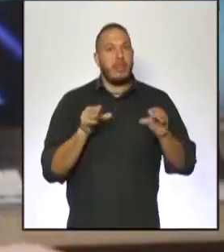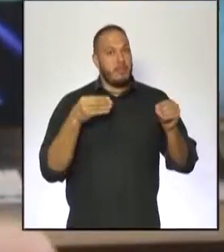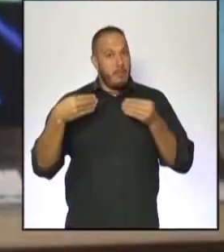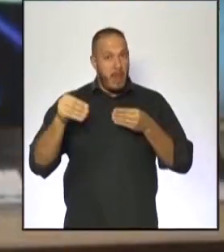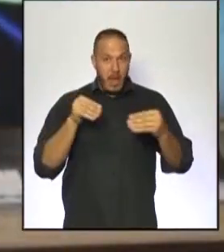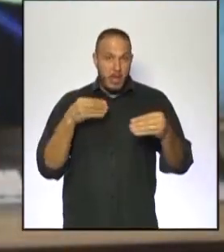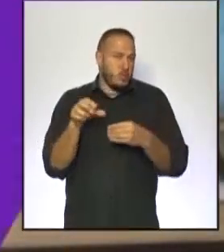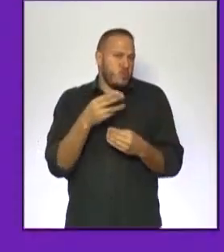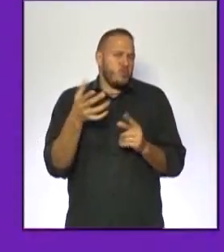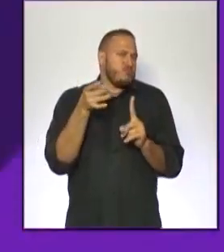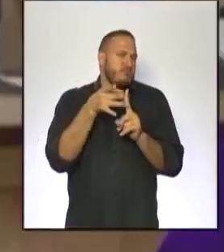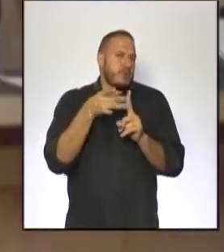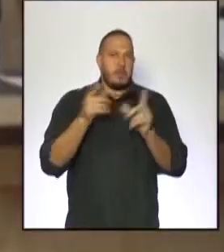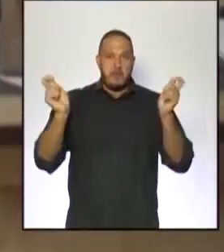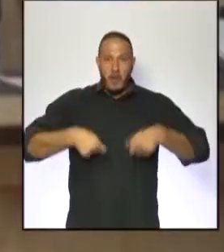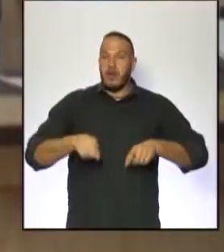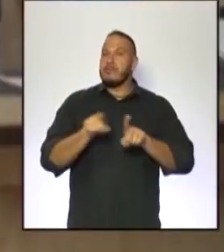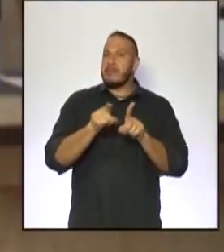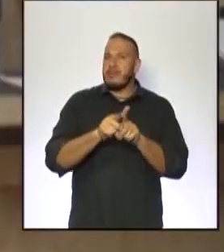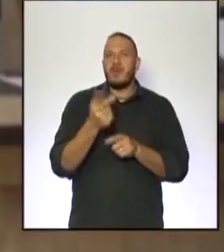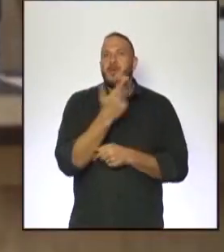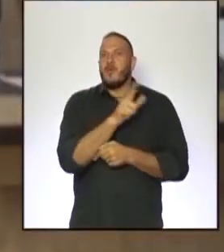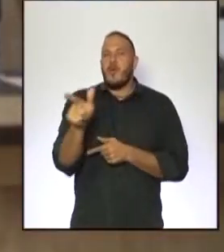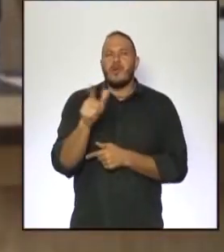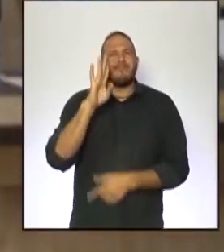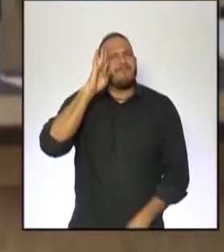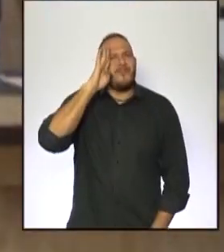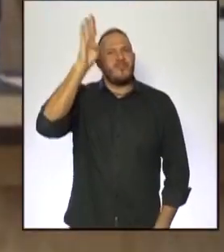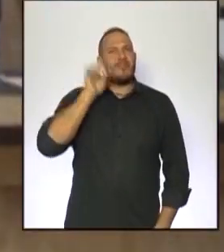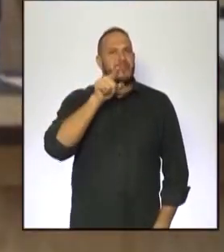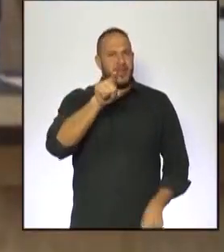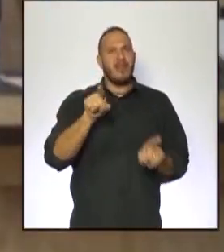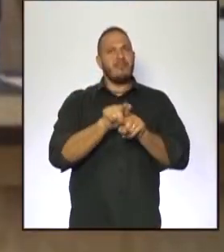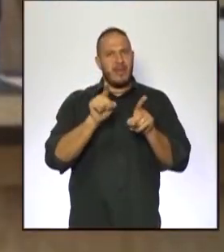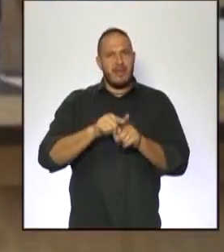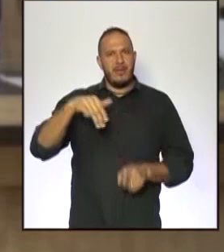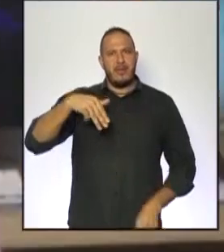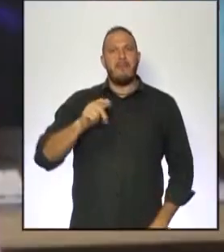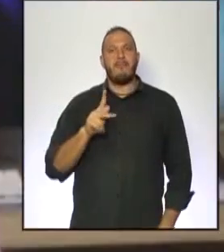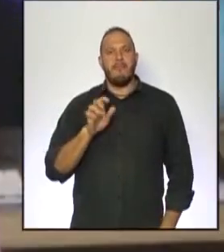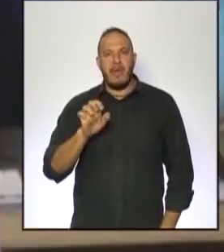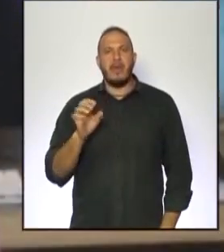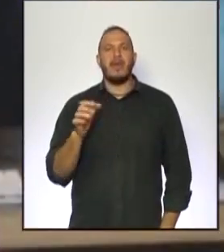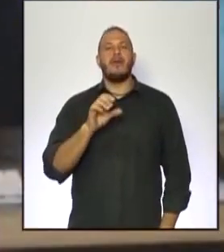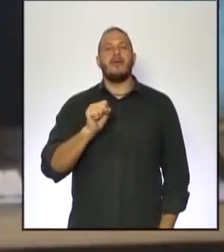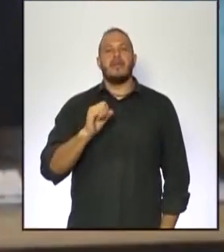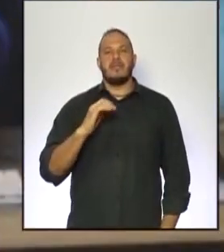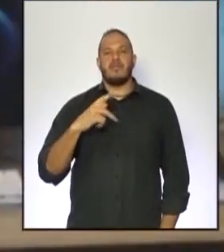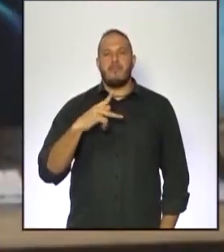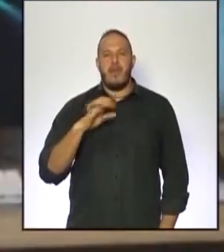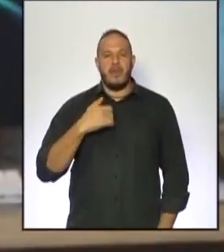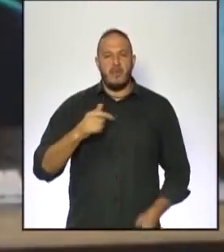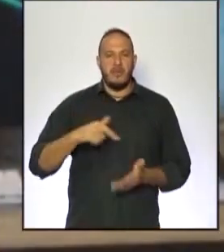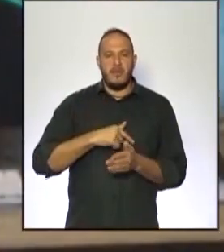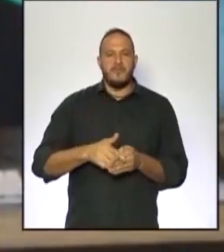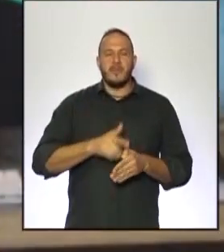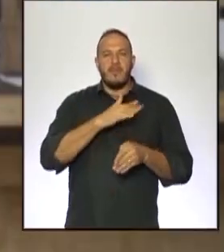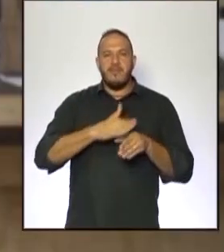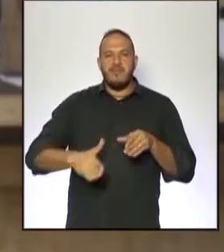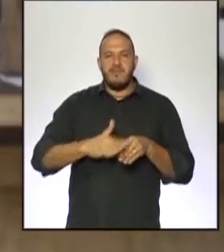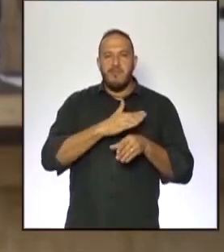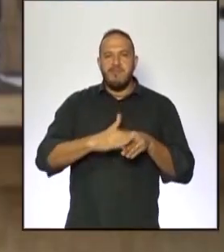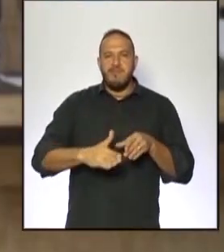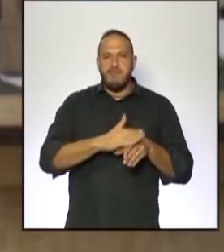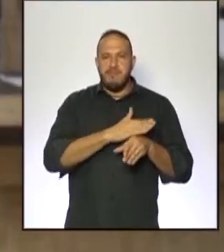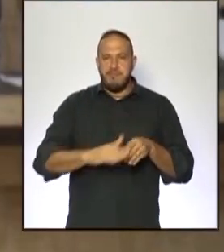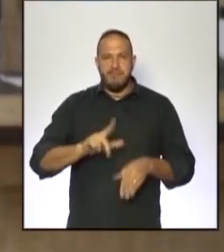plástico ou metal. Outro equipamento fundamental num makerspace é a cortadora laser.